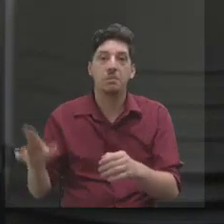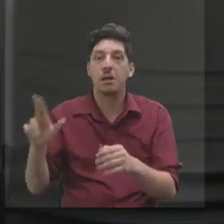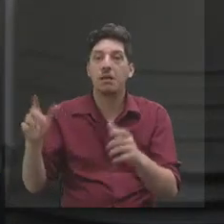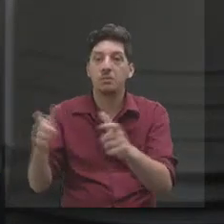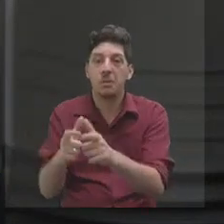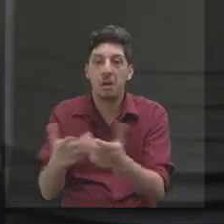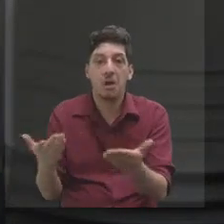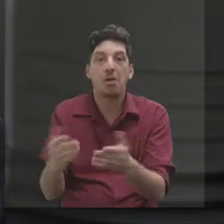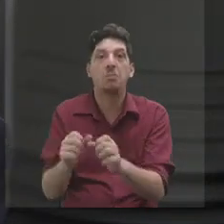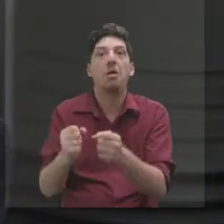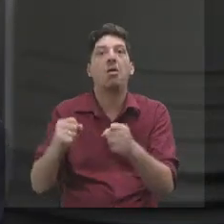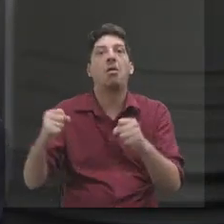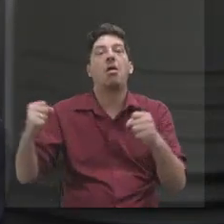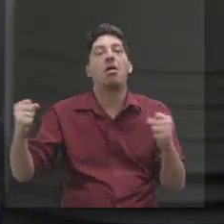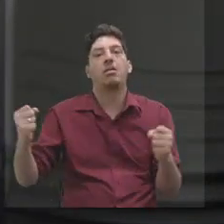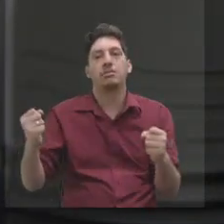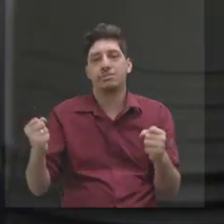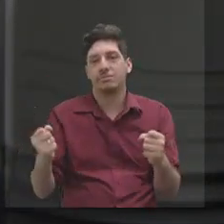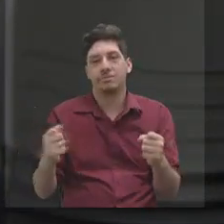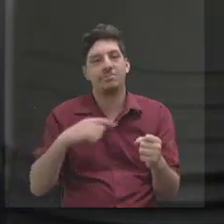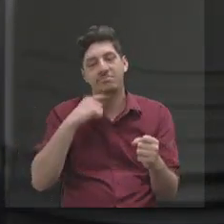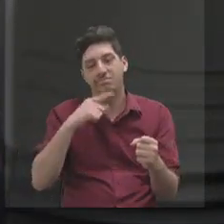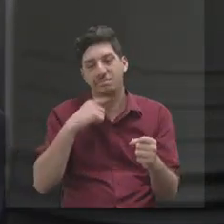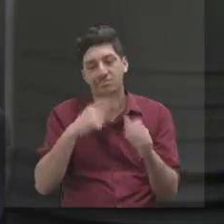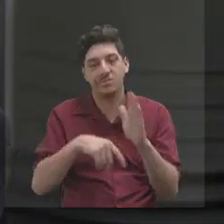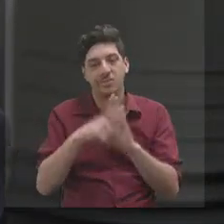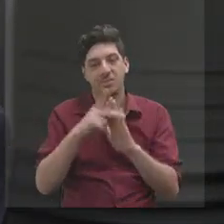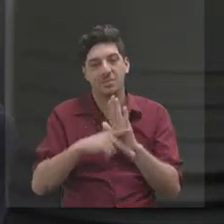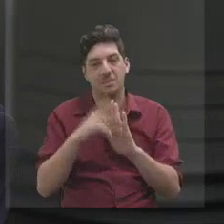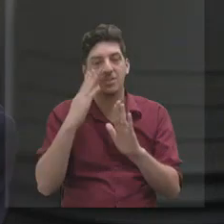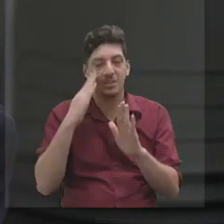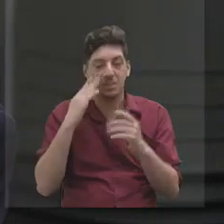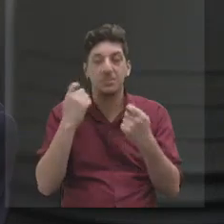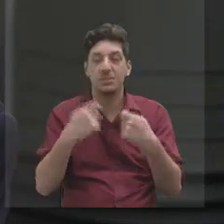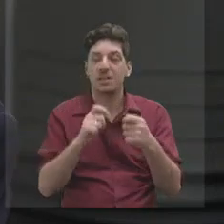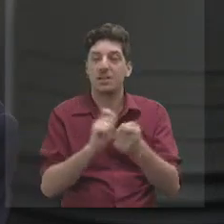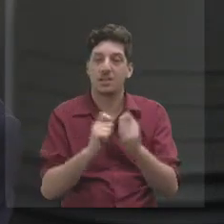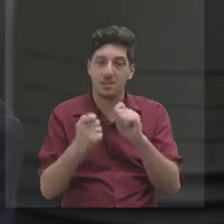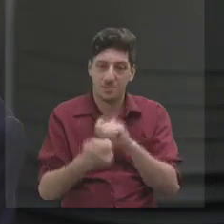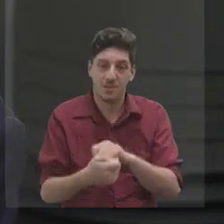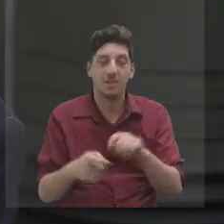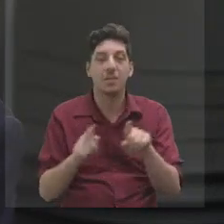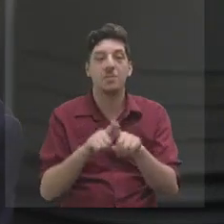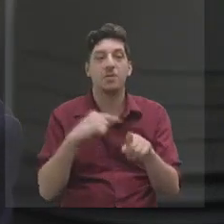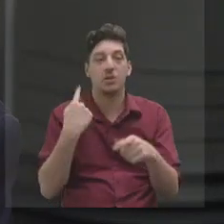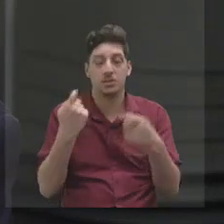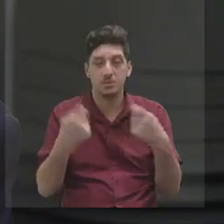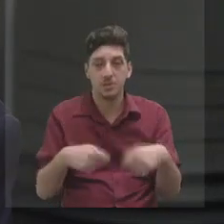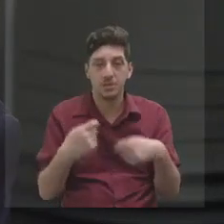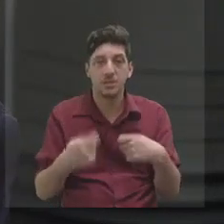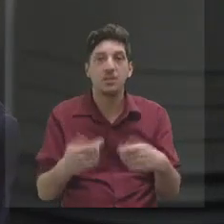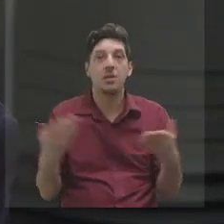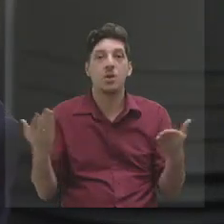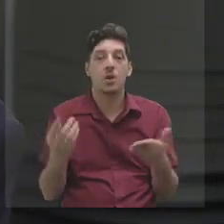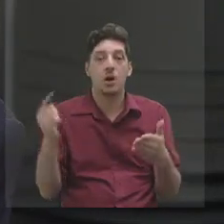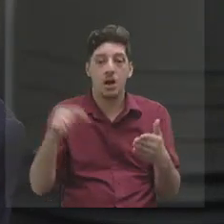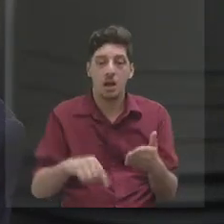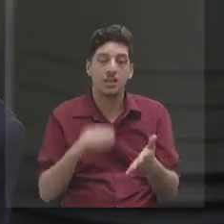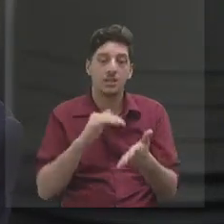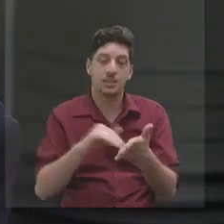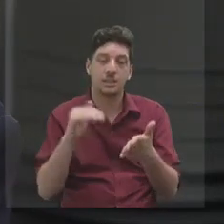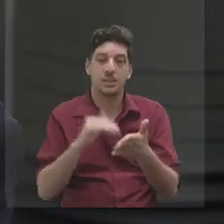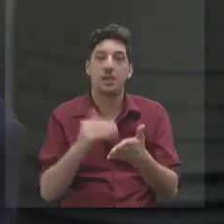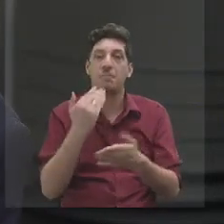nós temos E aí ele está em um trecho em péssimos condições e eu quero que secretar reiterar